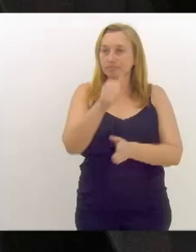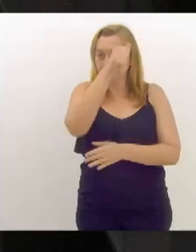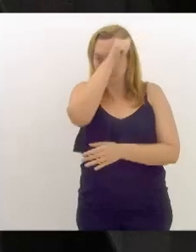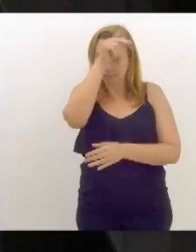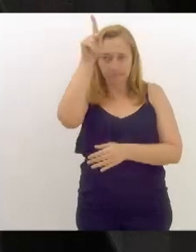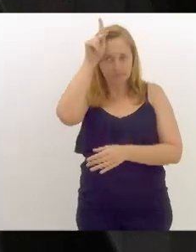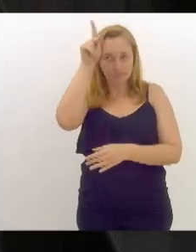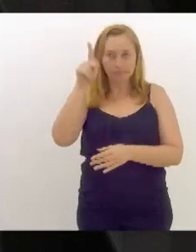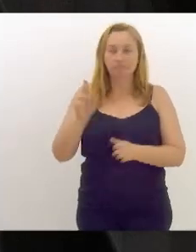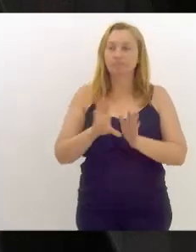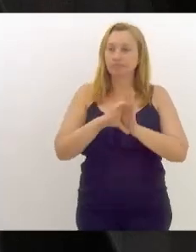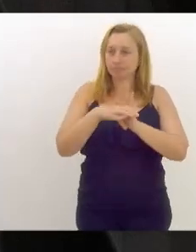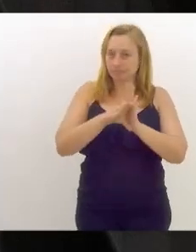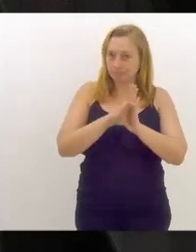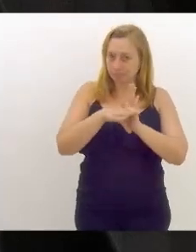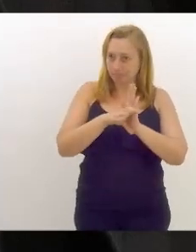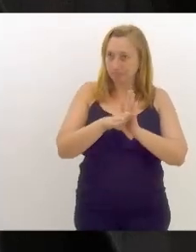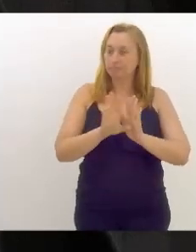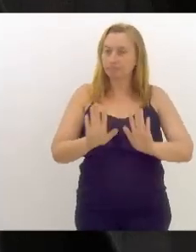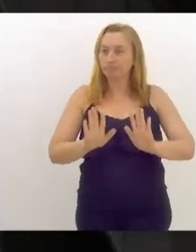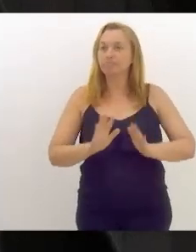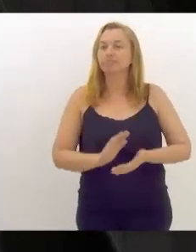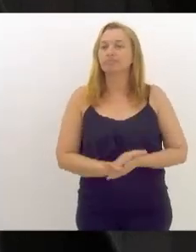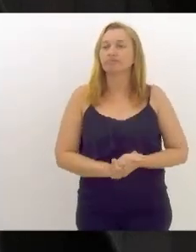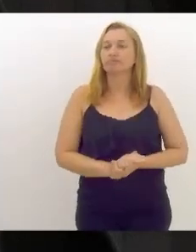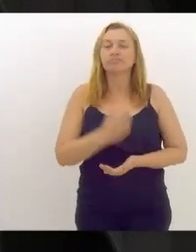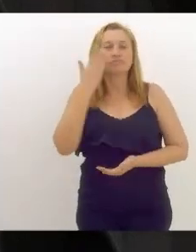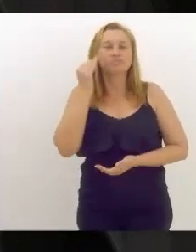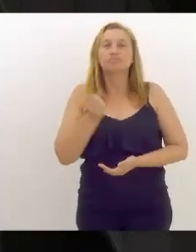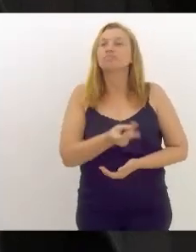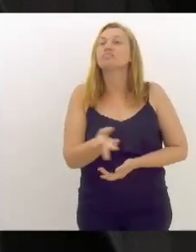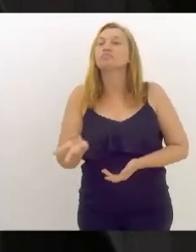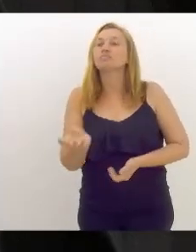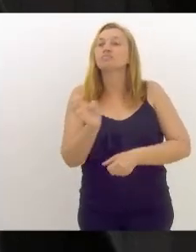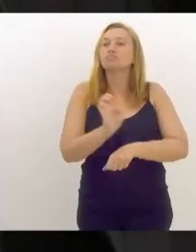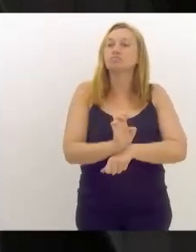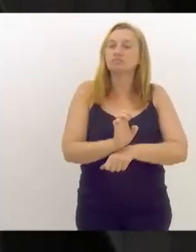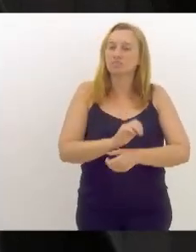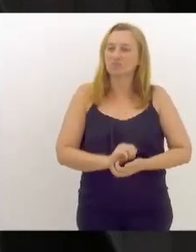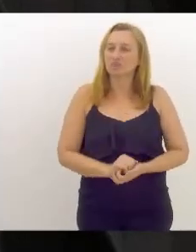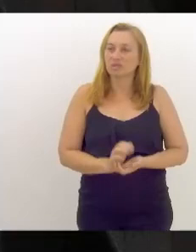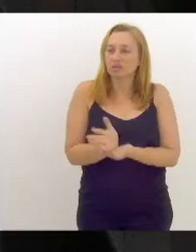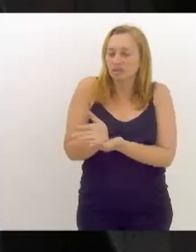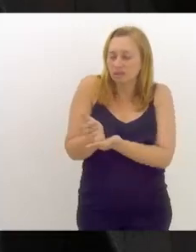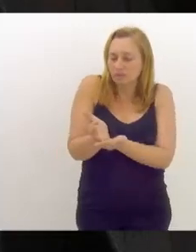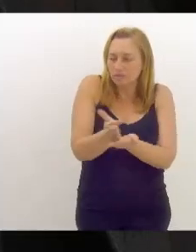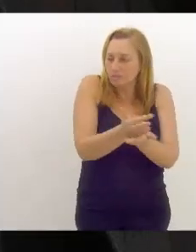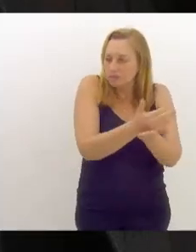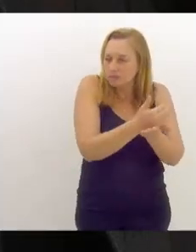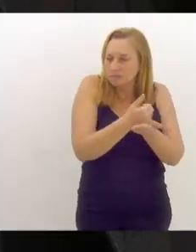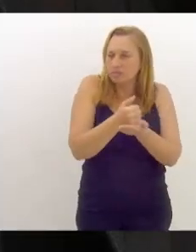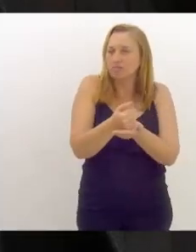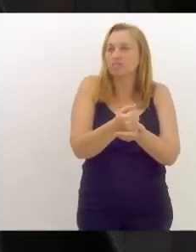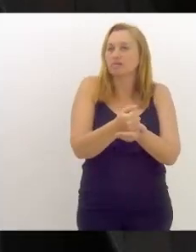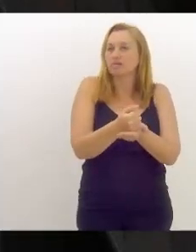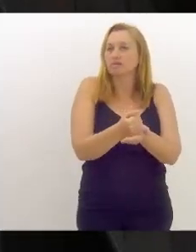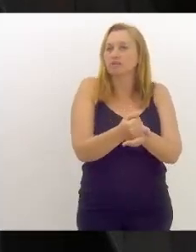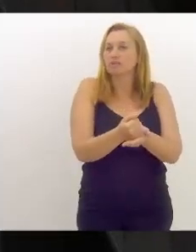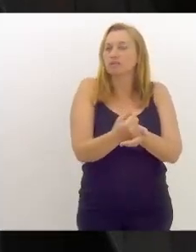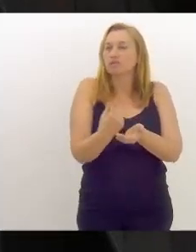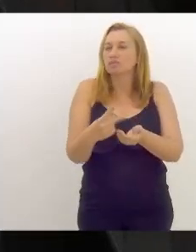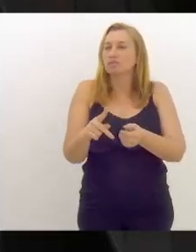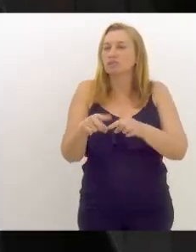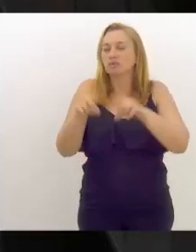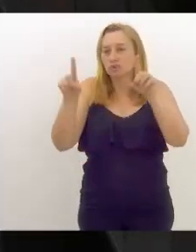preceito constitucional. Sabe quanto o Estado arrecada dos seus